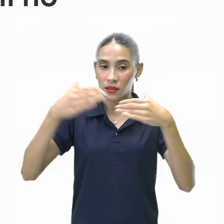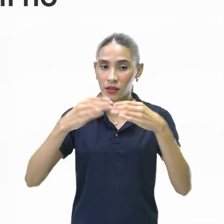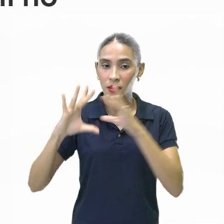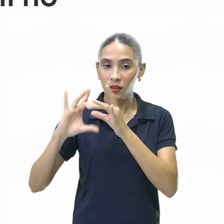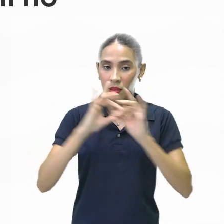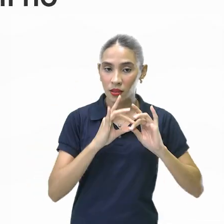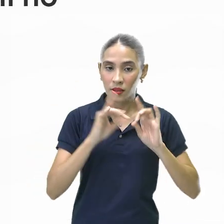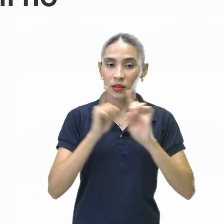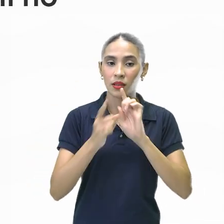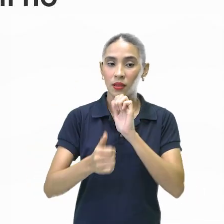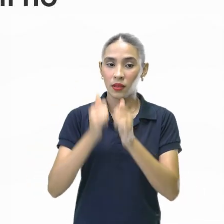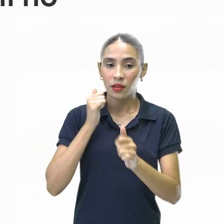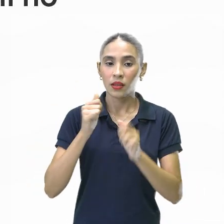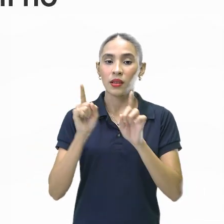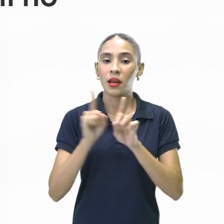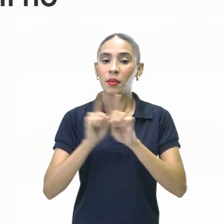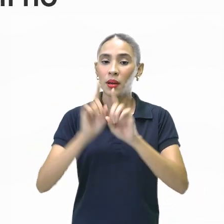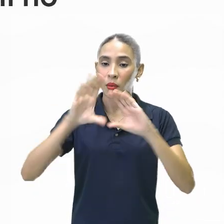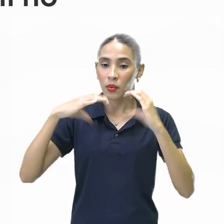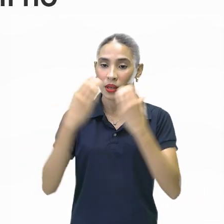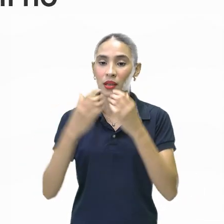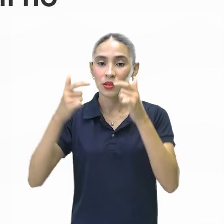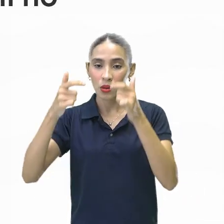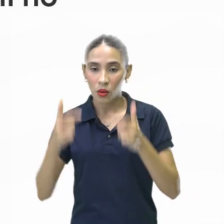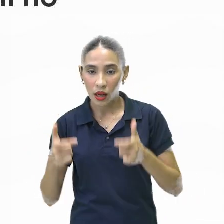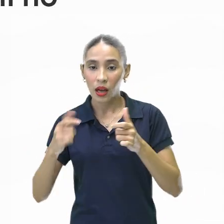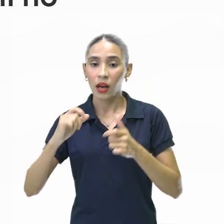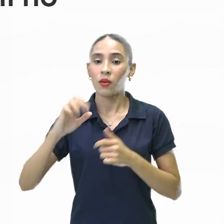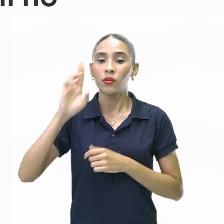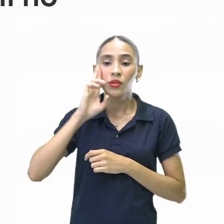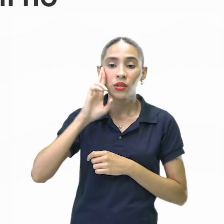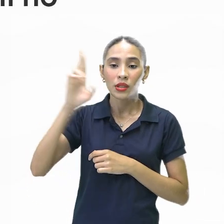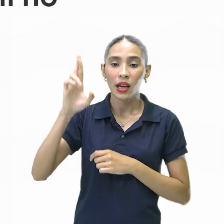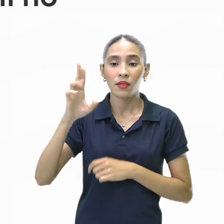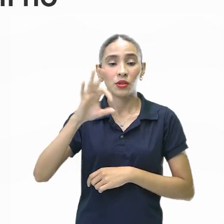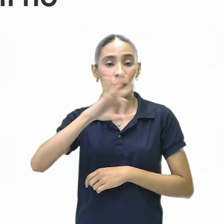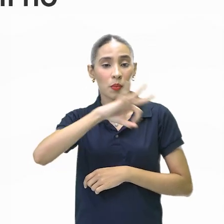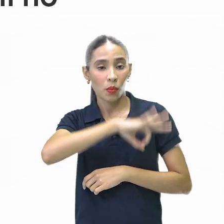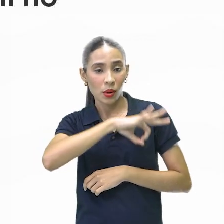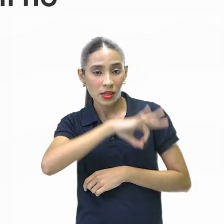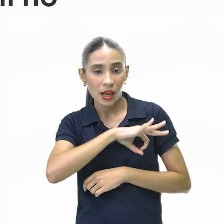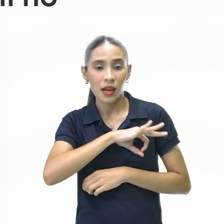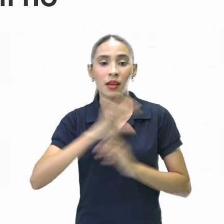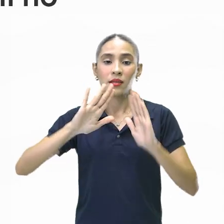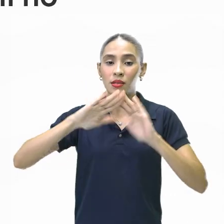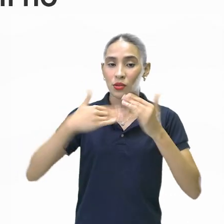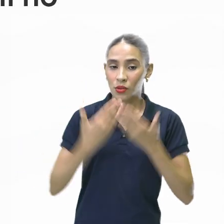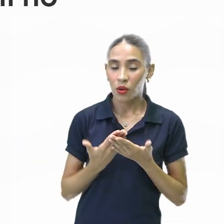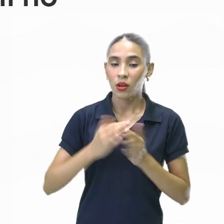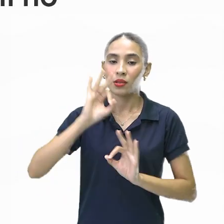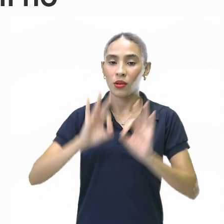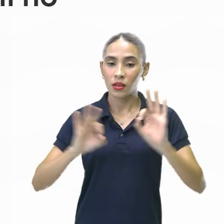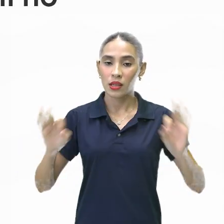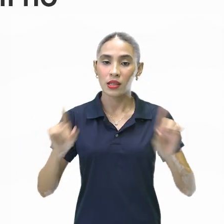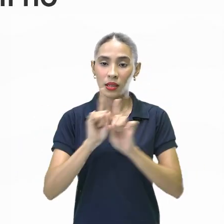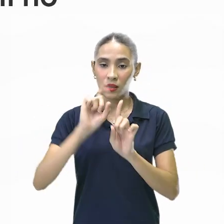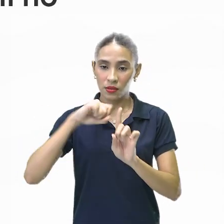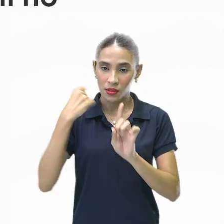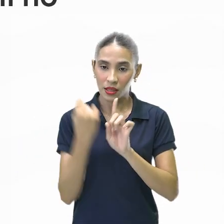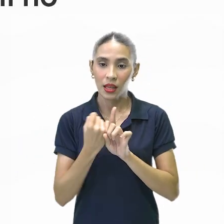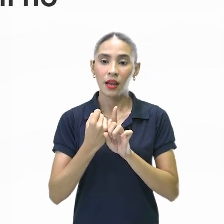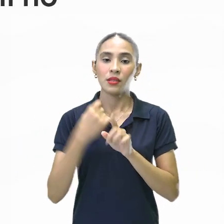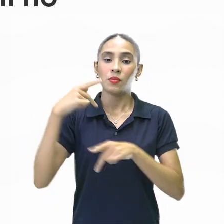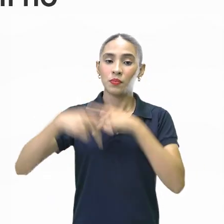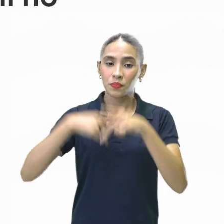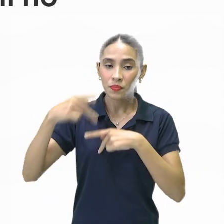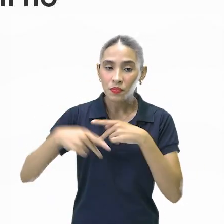esportivas, envolver a comunidade local, autoridades policiais, escolas e organizações da sociedade civil no